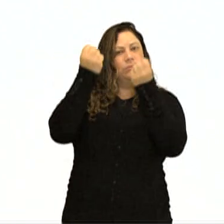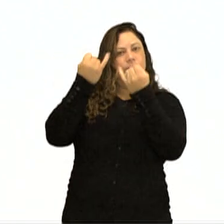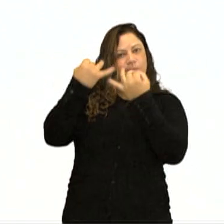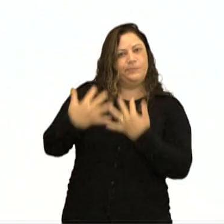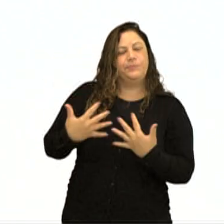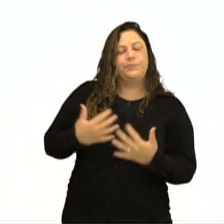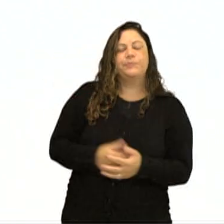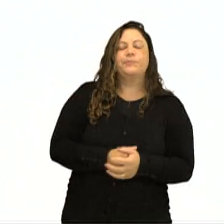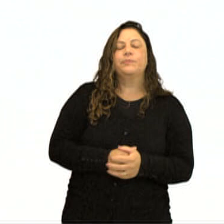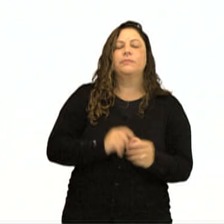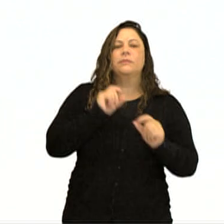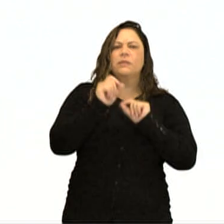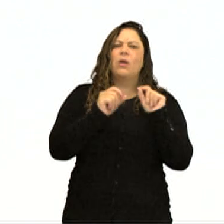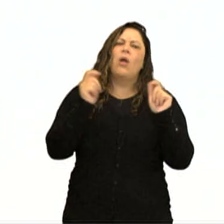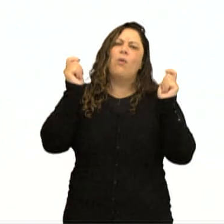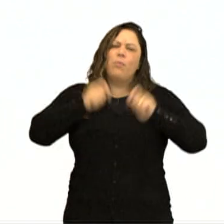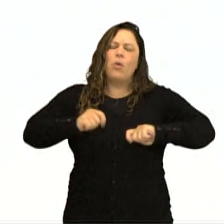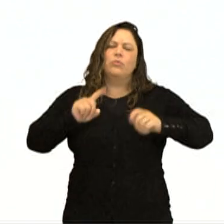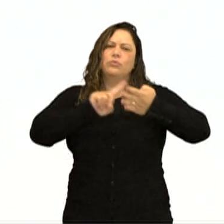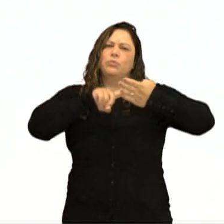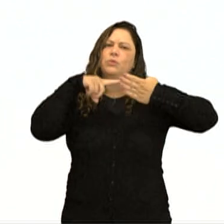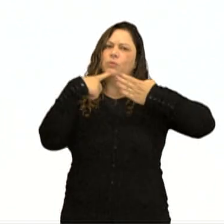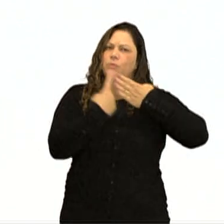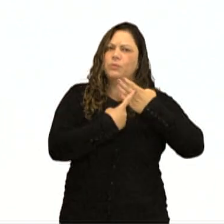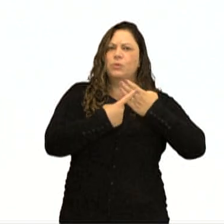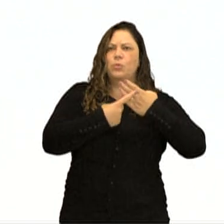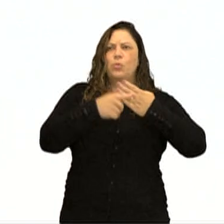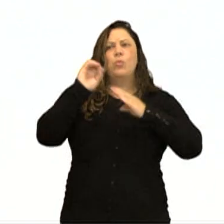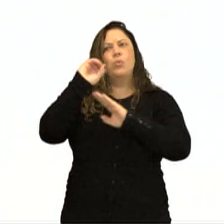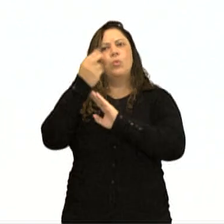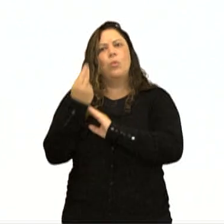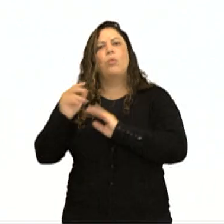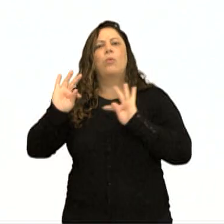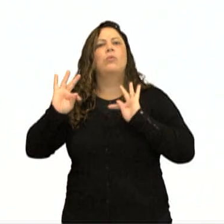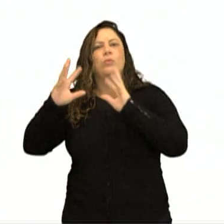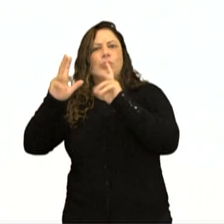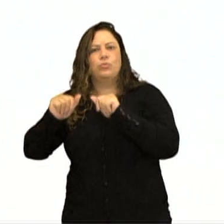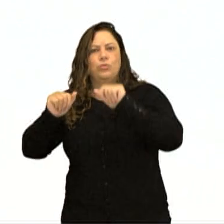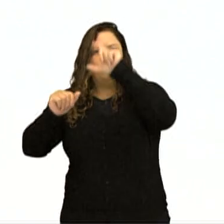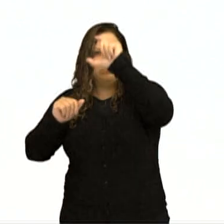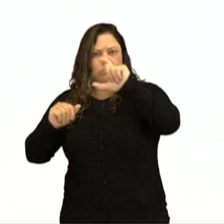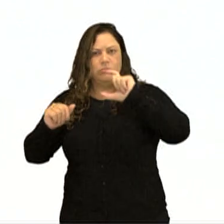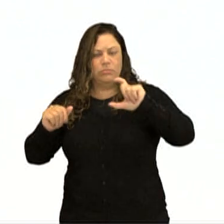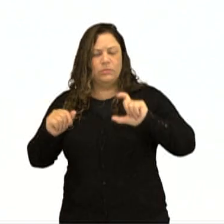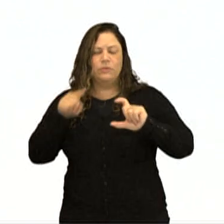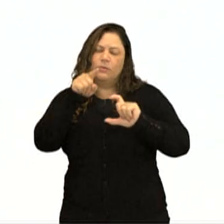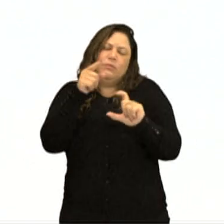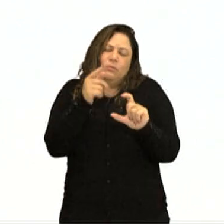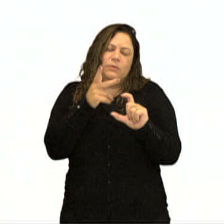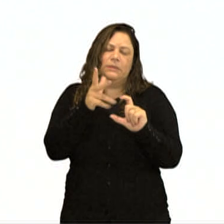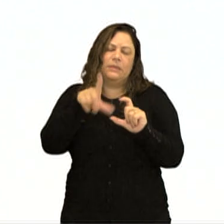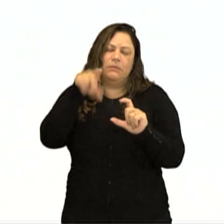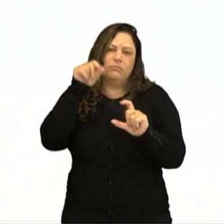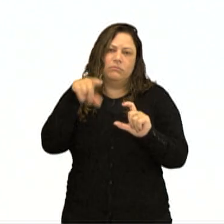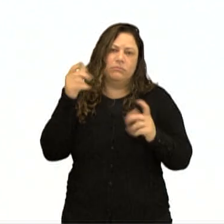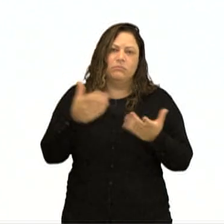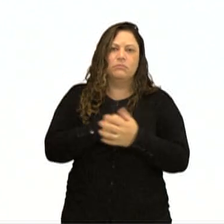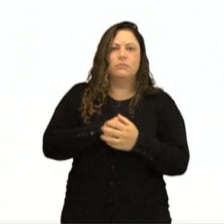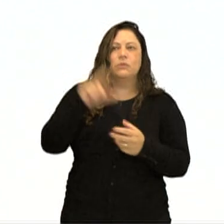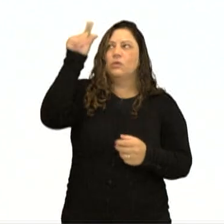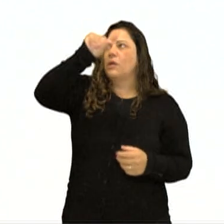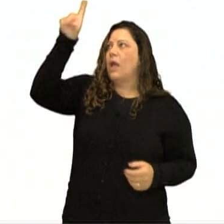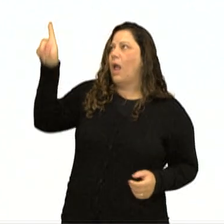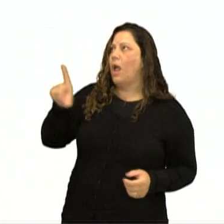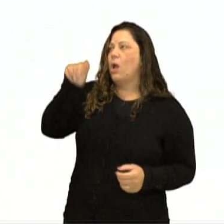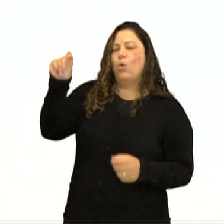pode contemplar apenas uma figura de linguagem ou todas, o que você achar mais conveniente. A lua chega poderosa, tal